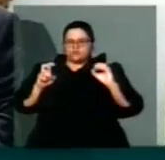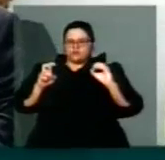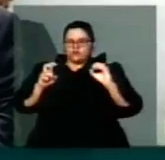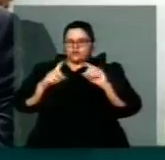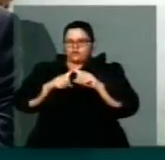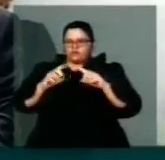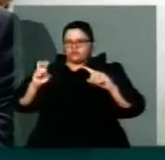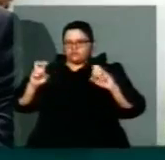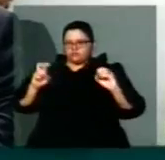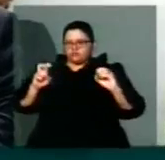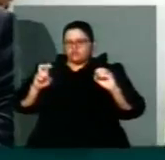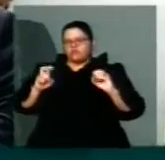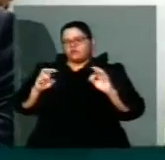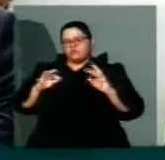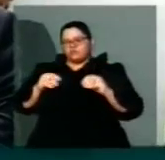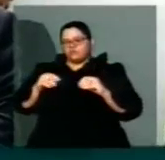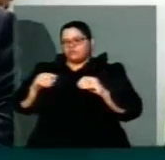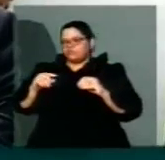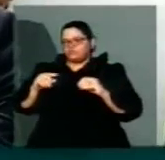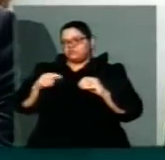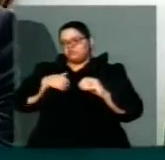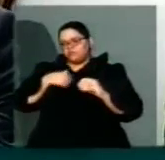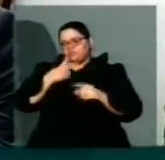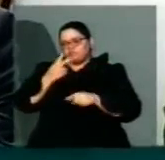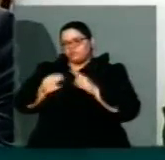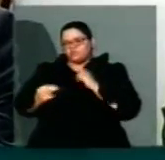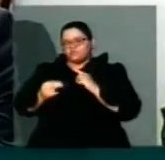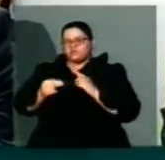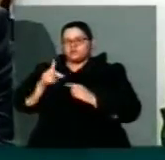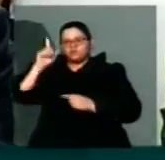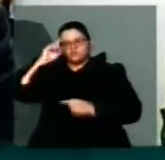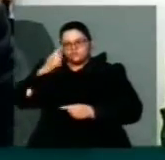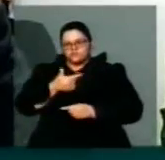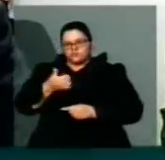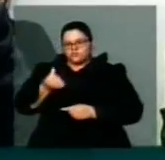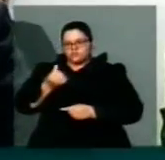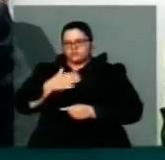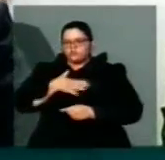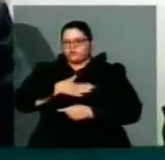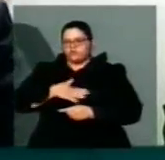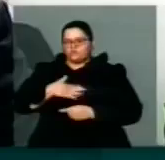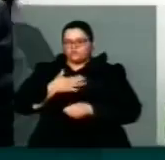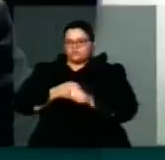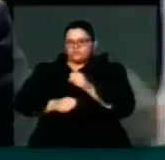Tudo isso, essa denúncia, inclusive, foi absolvido no dia 26 de agosto do ano passado.